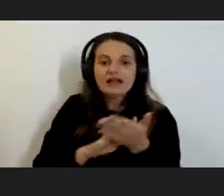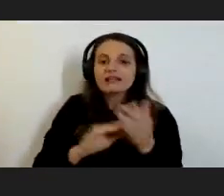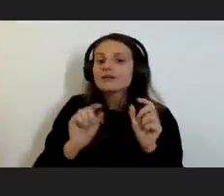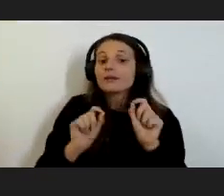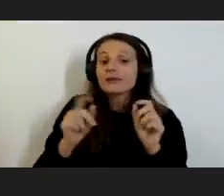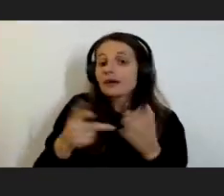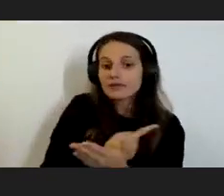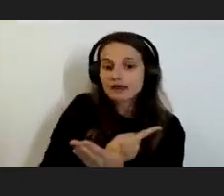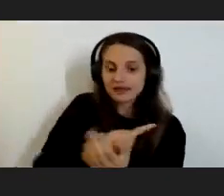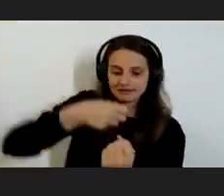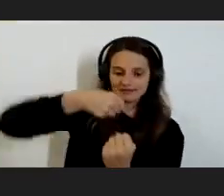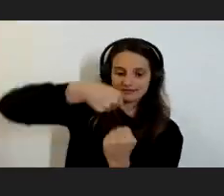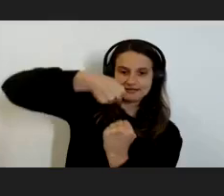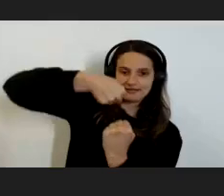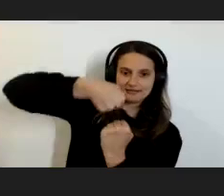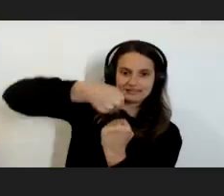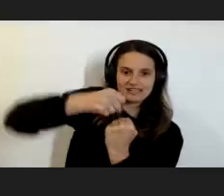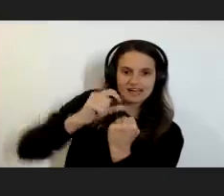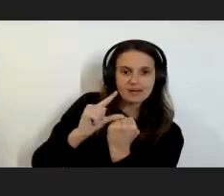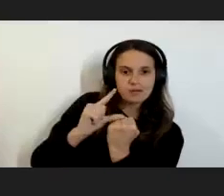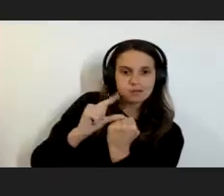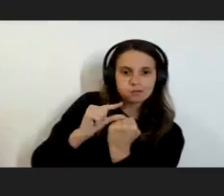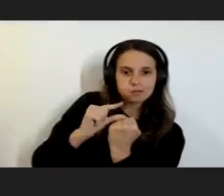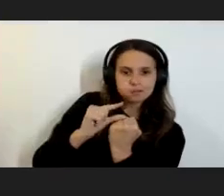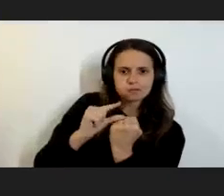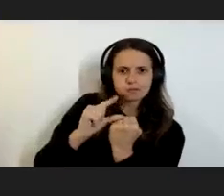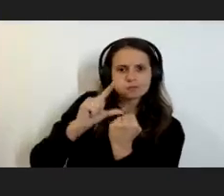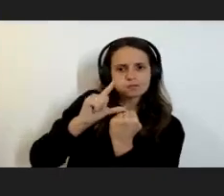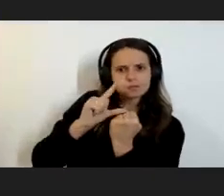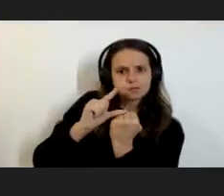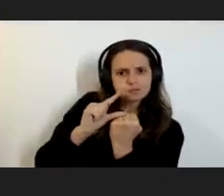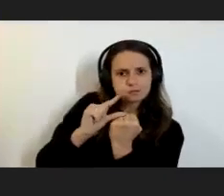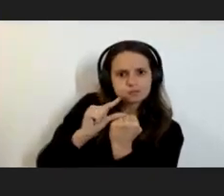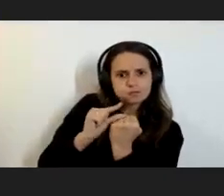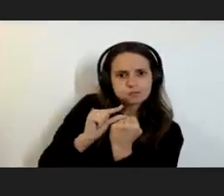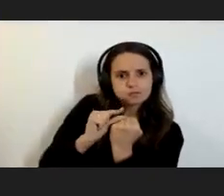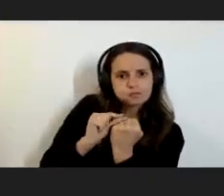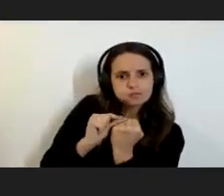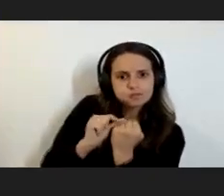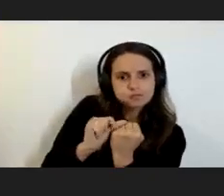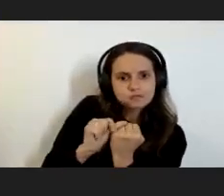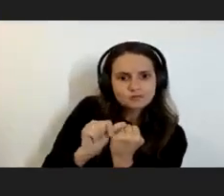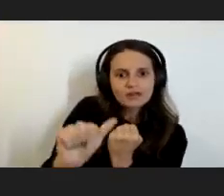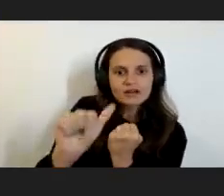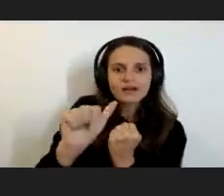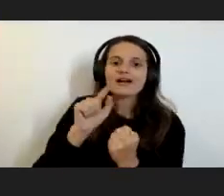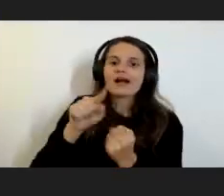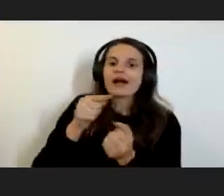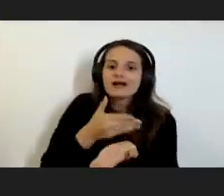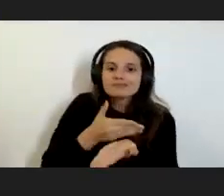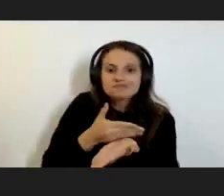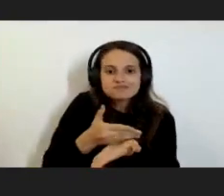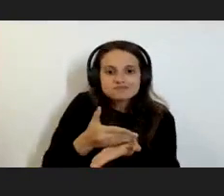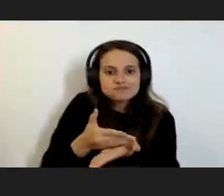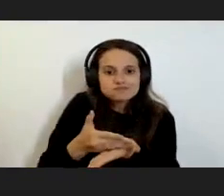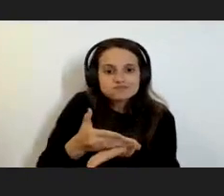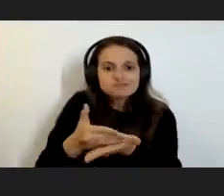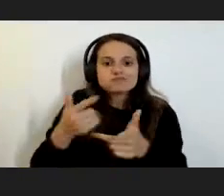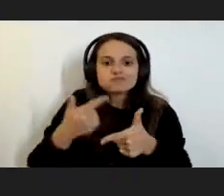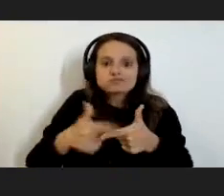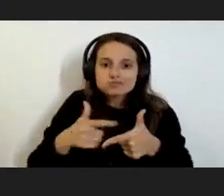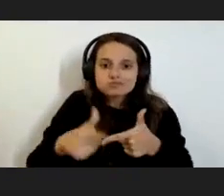ir. Aí vem as famosas lombalgias, as famosas fiquei